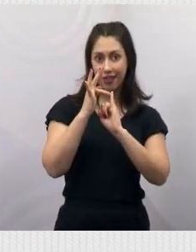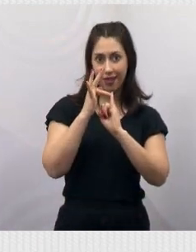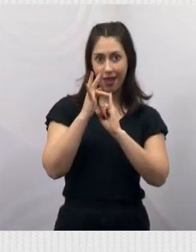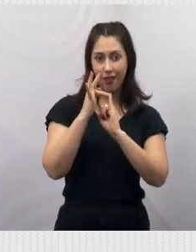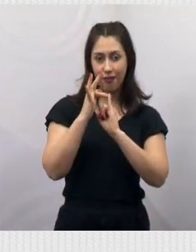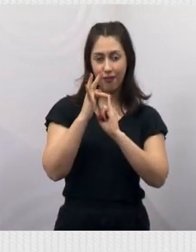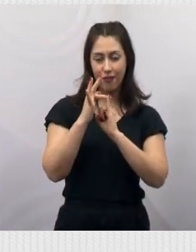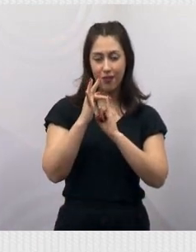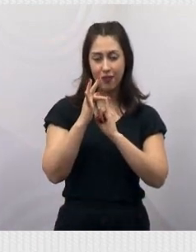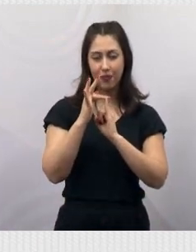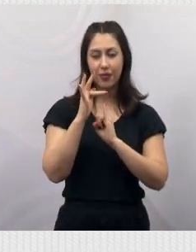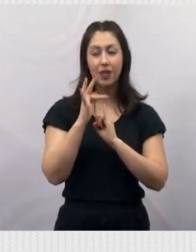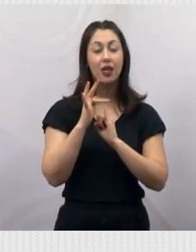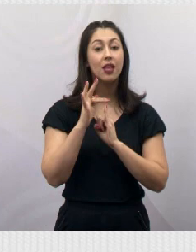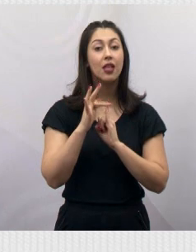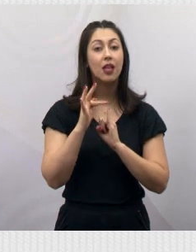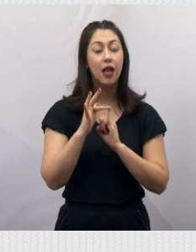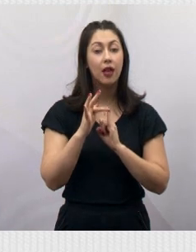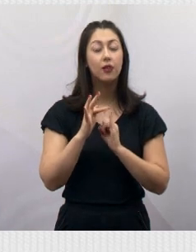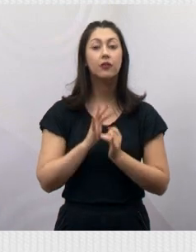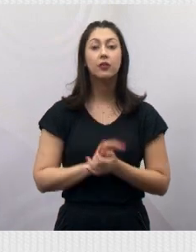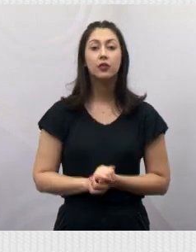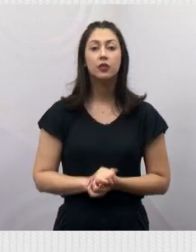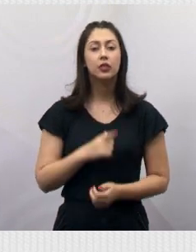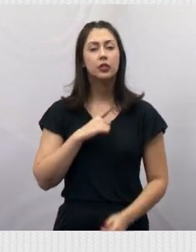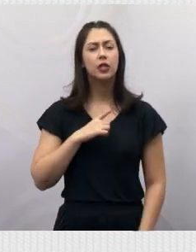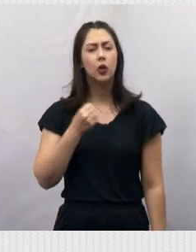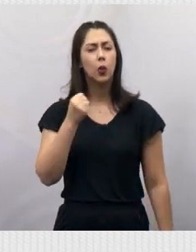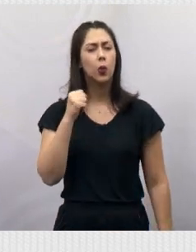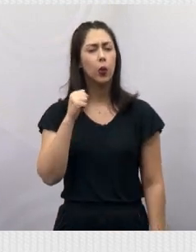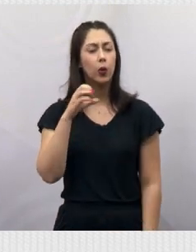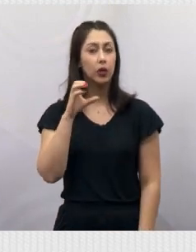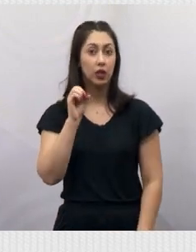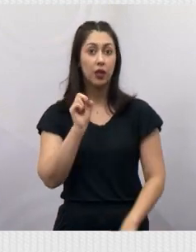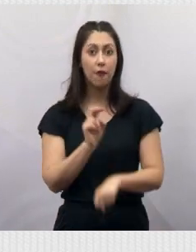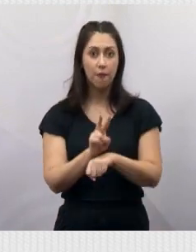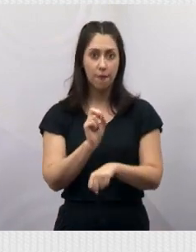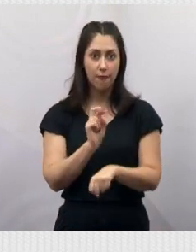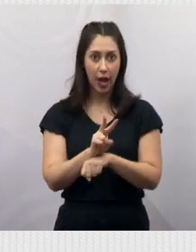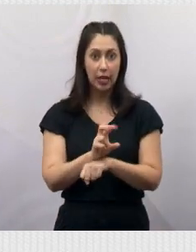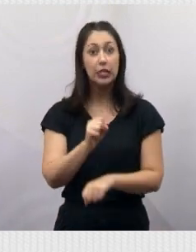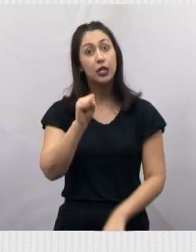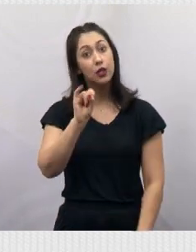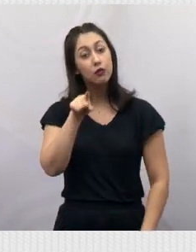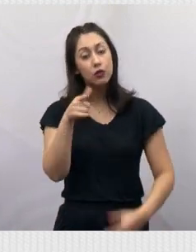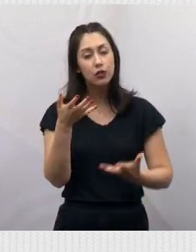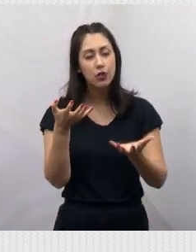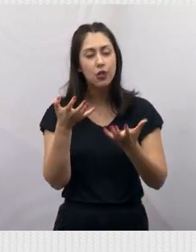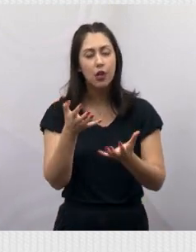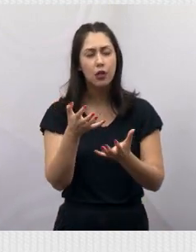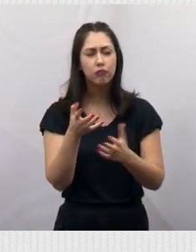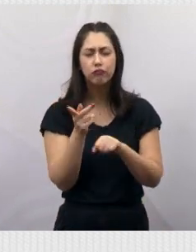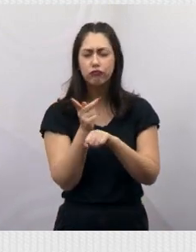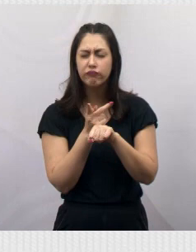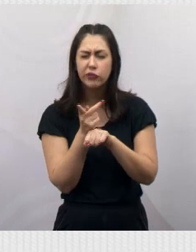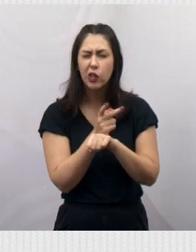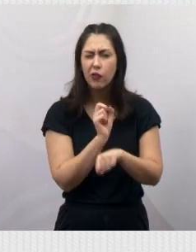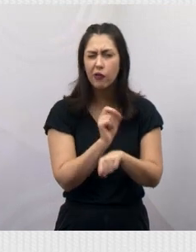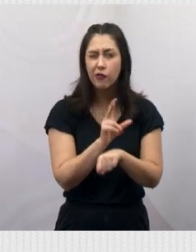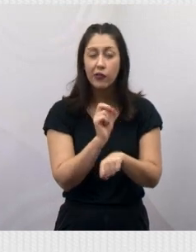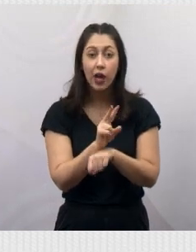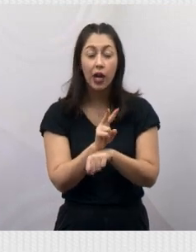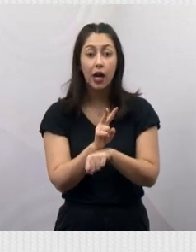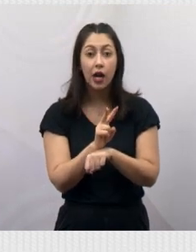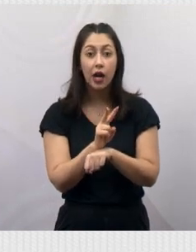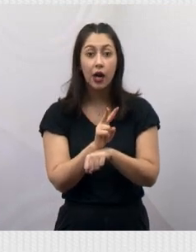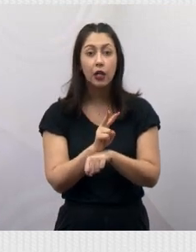vagas que estão com inscrições abertas no campus de Jacareí. Então, se você deseja procurar vagas,